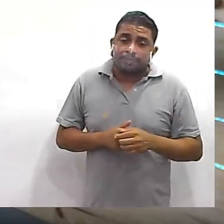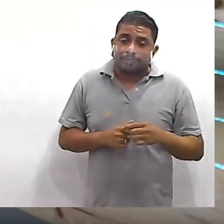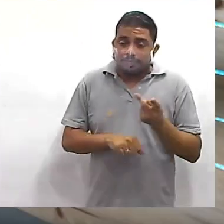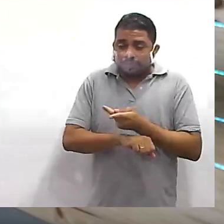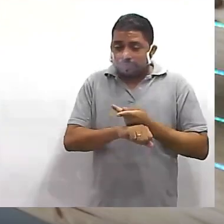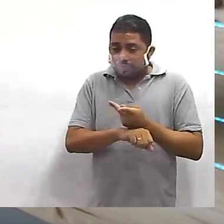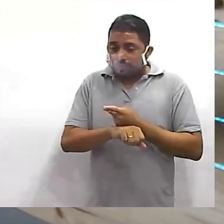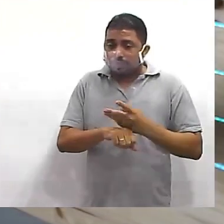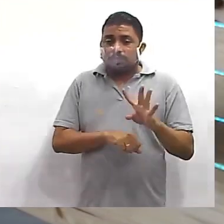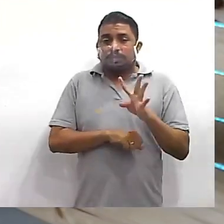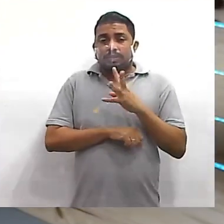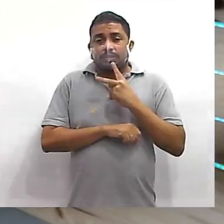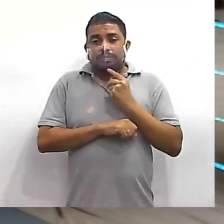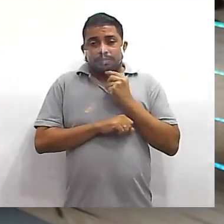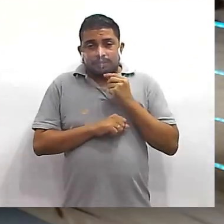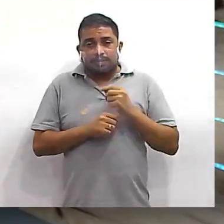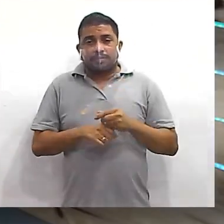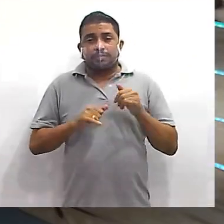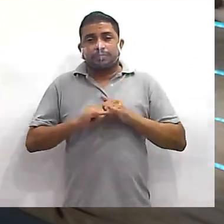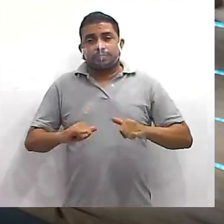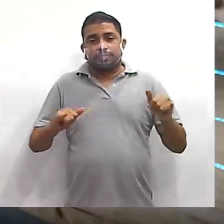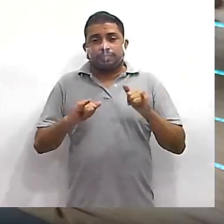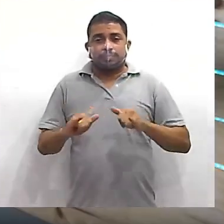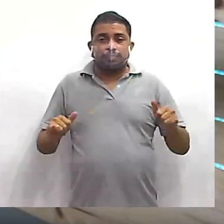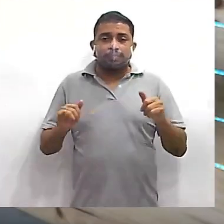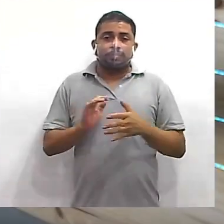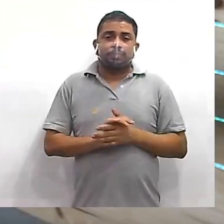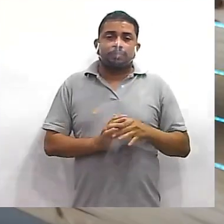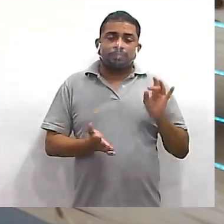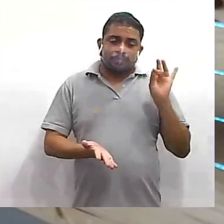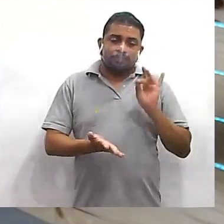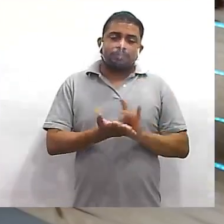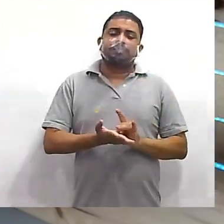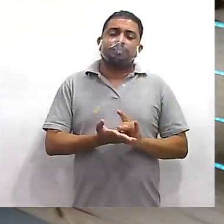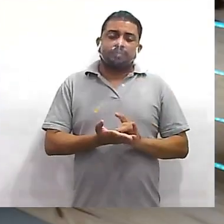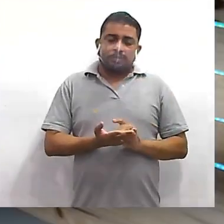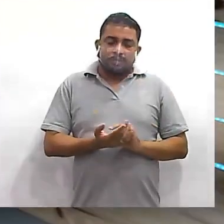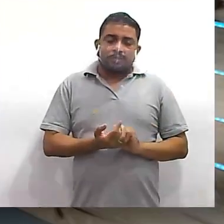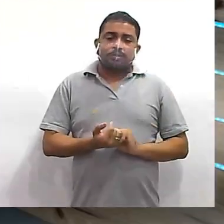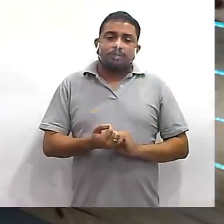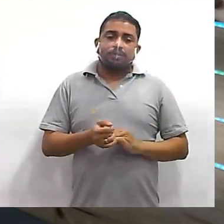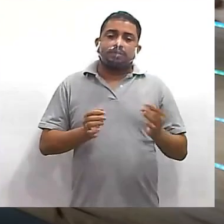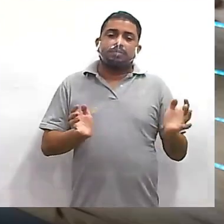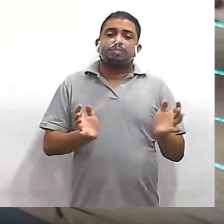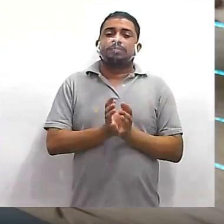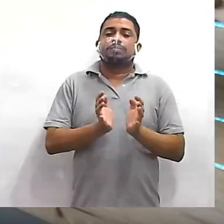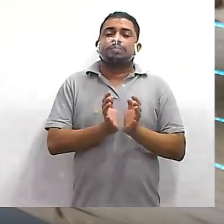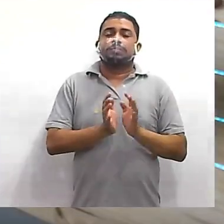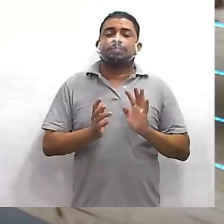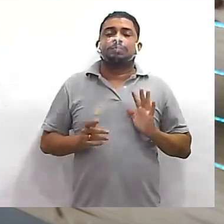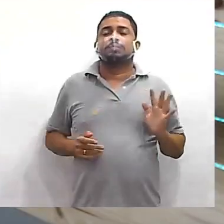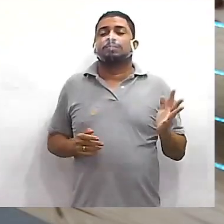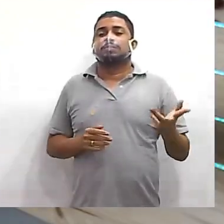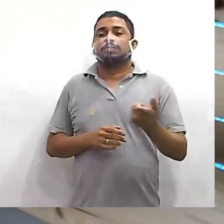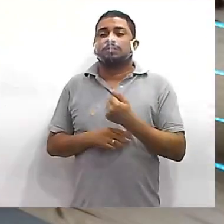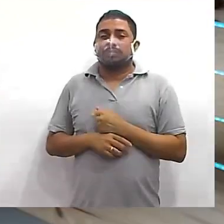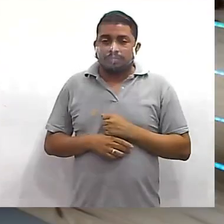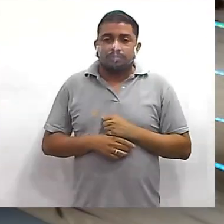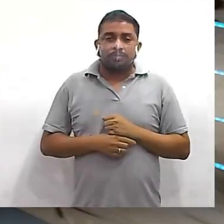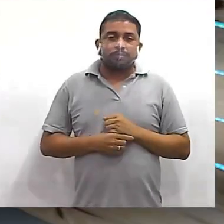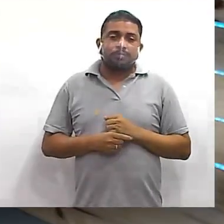um conhecimento e a informação fidedigna, né? Então, o conjunto de todas aquelas competências